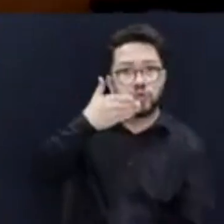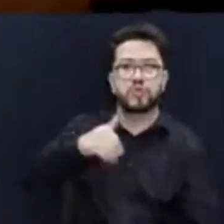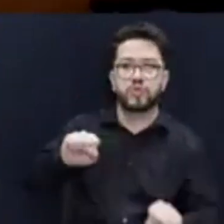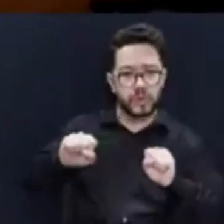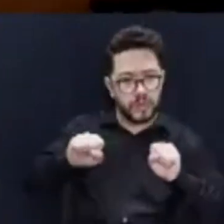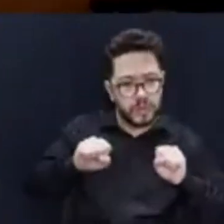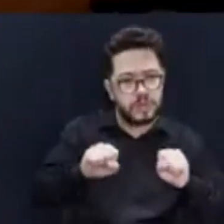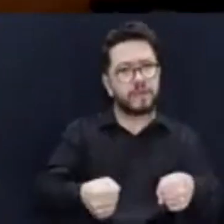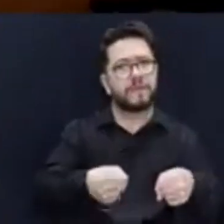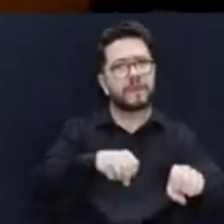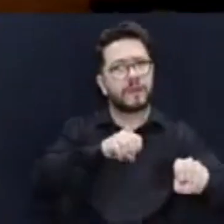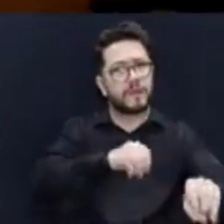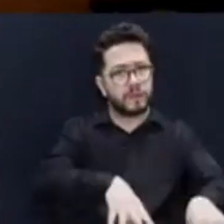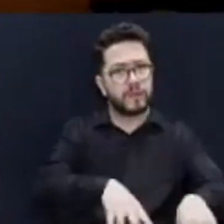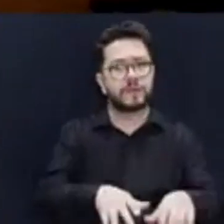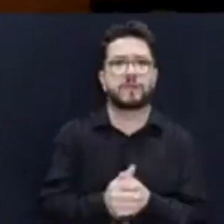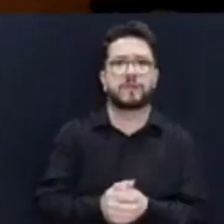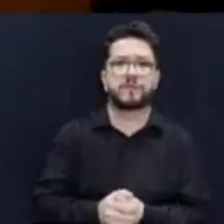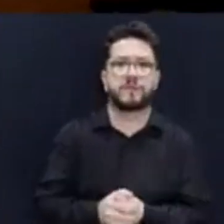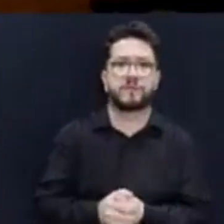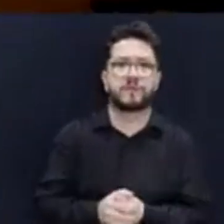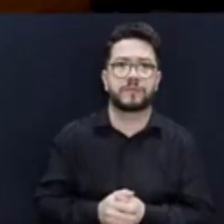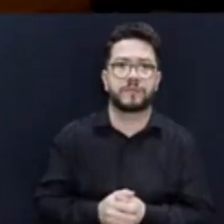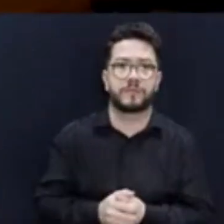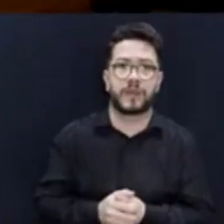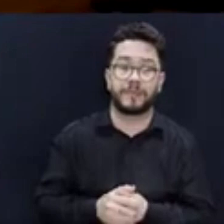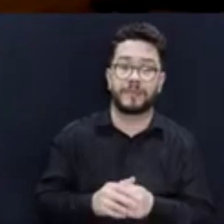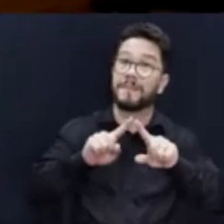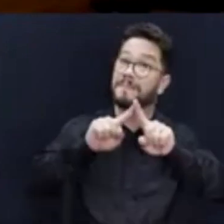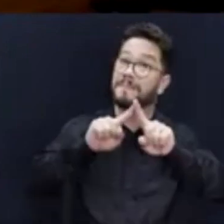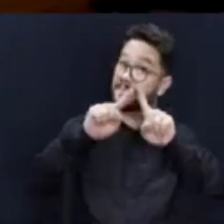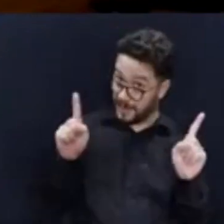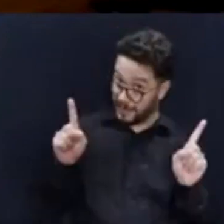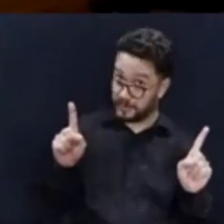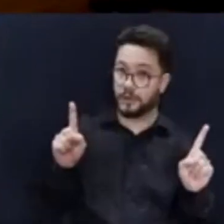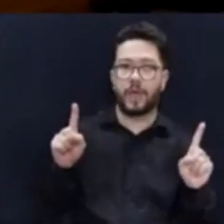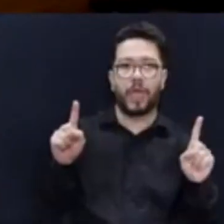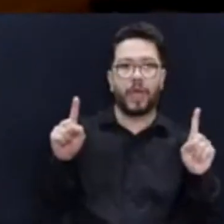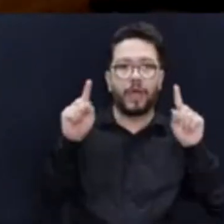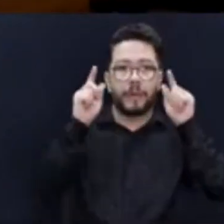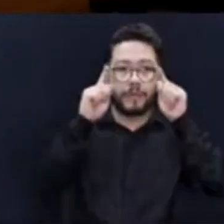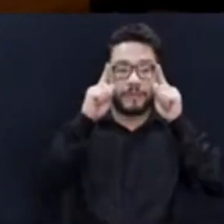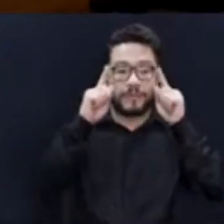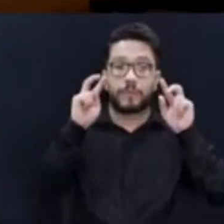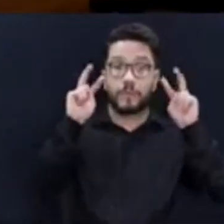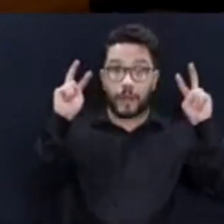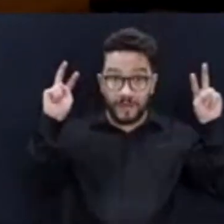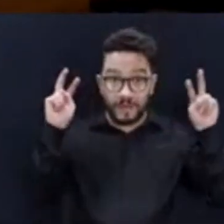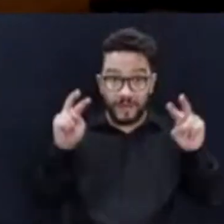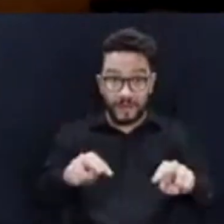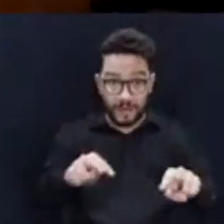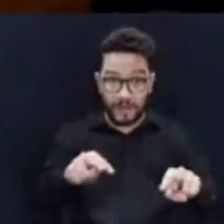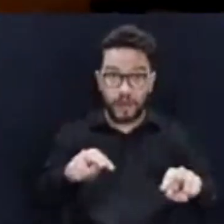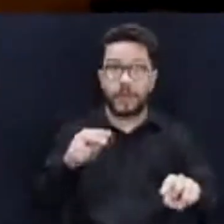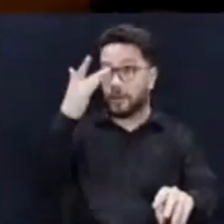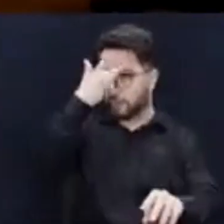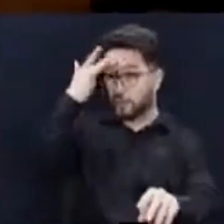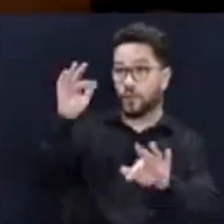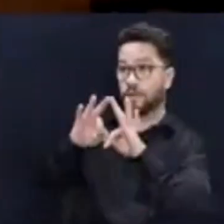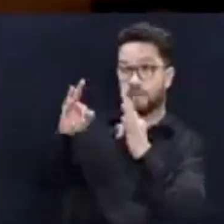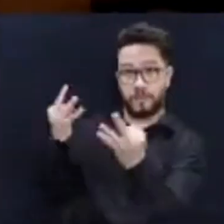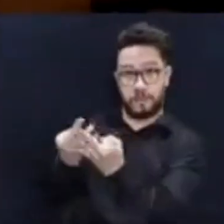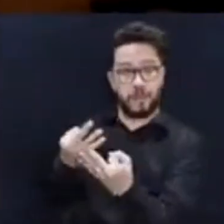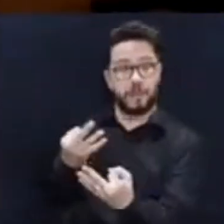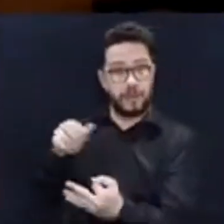educação porque o que nós estamos vendo Hoje é a retomada das aulas para os filhos daqueles que os pais